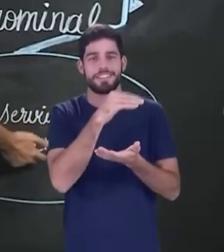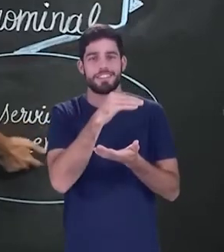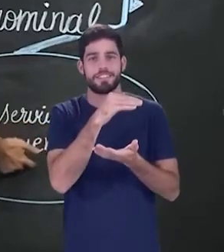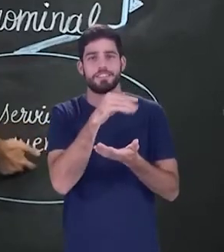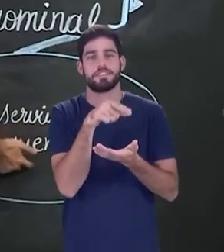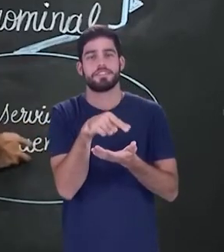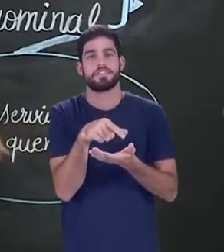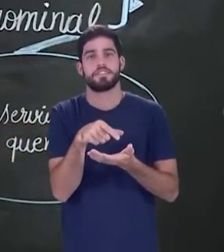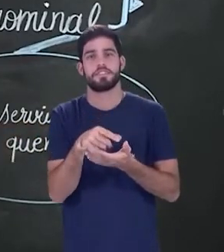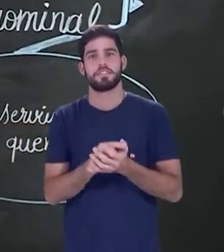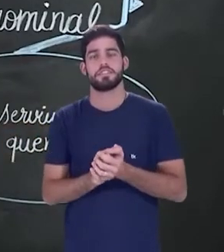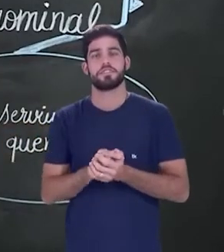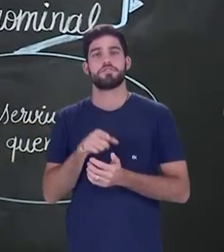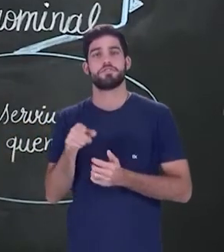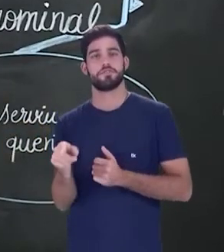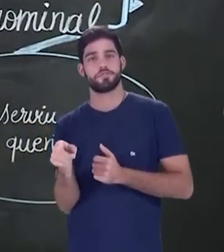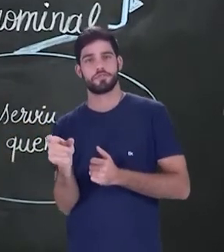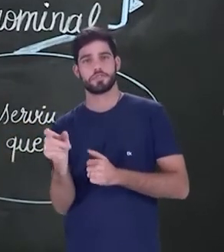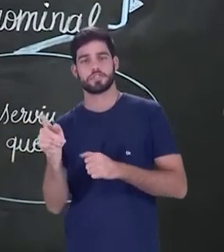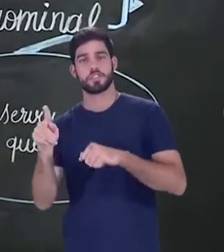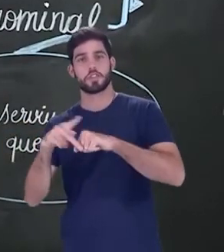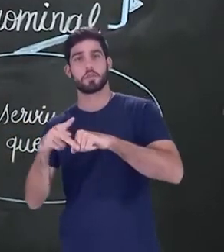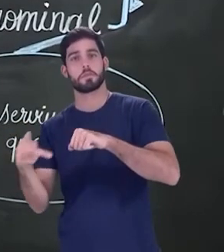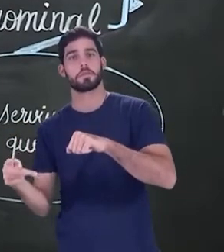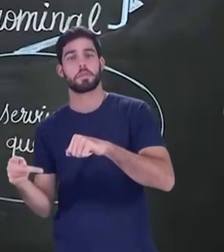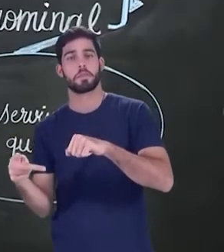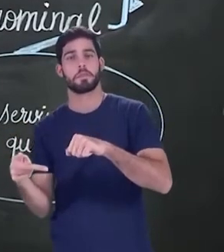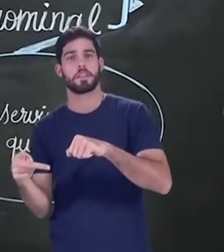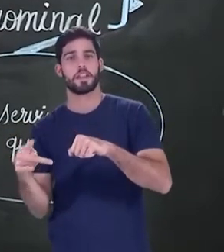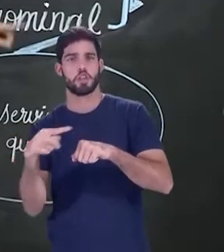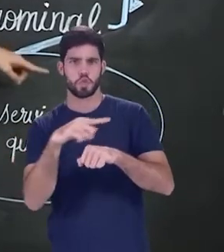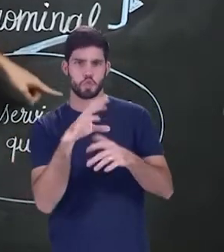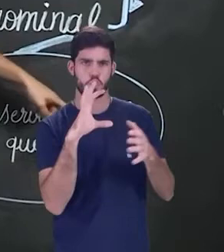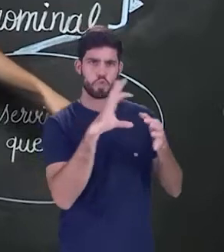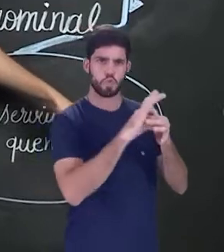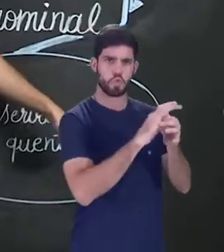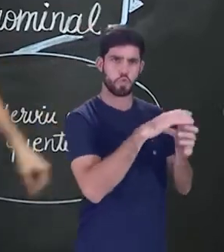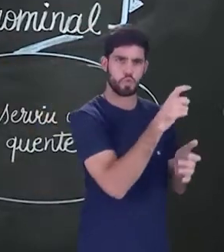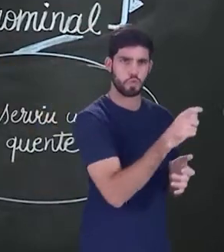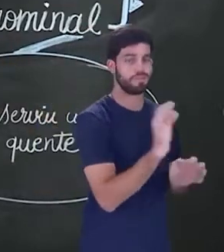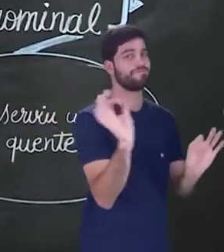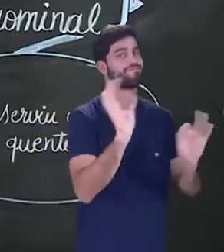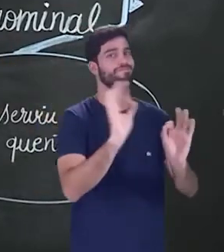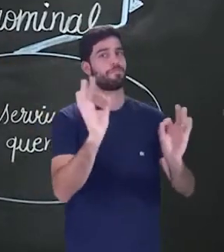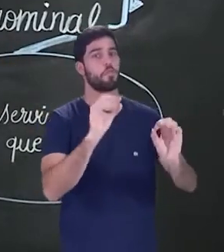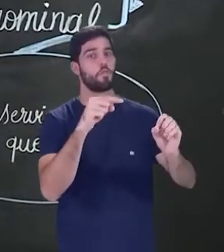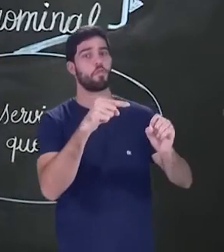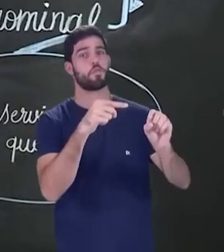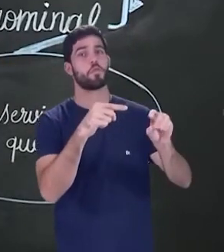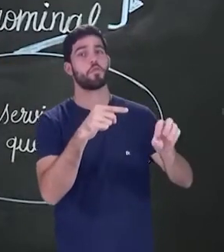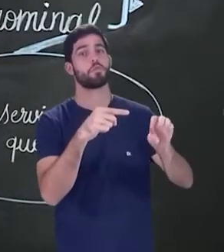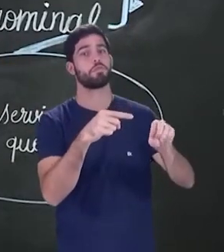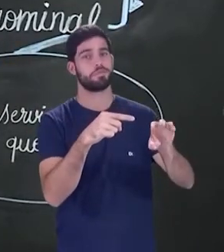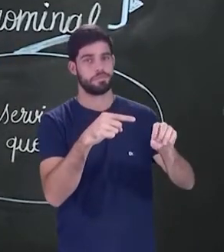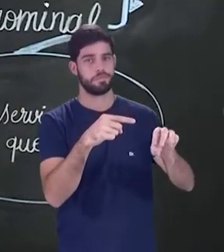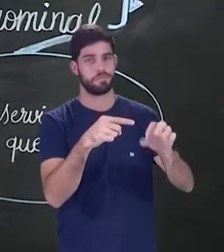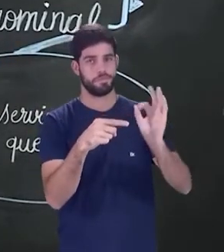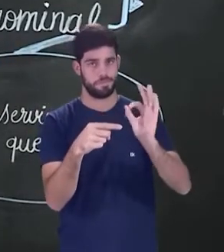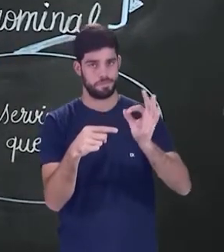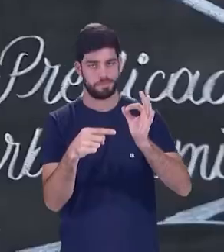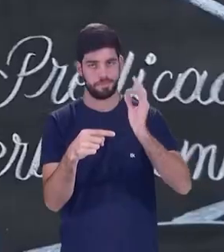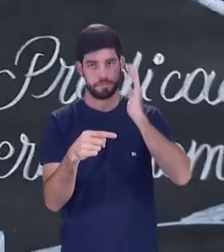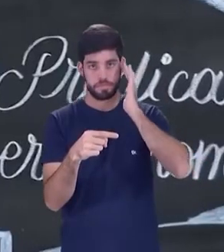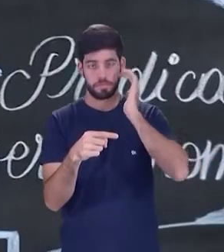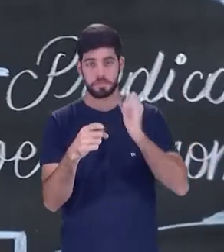um predicativo, uma característica não do sujeito, mas do objeto. Quando essa